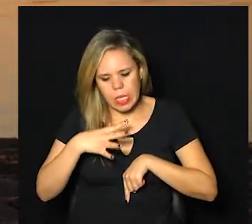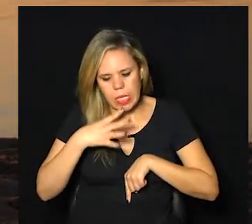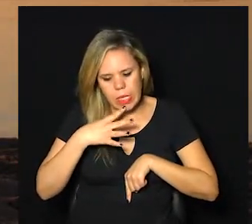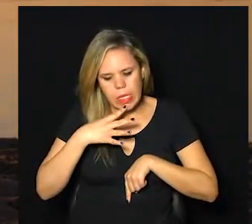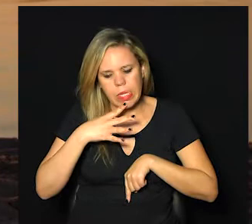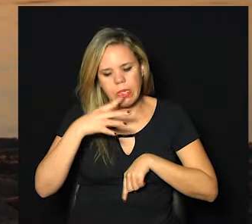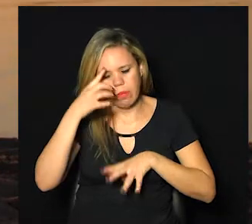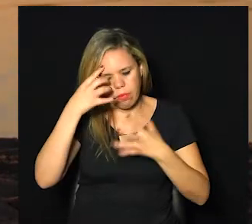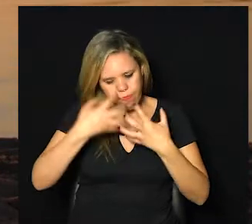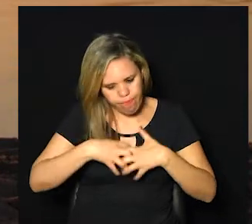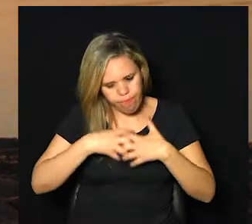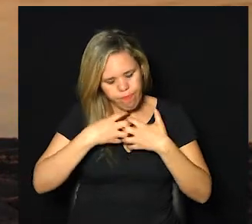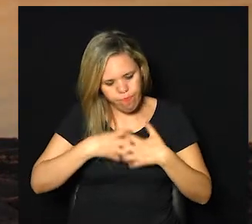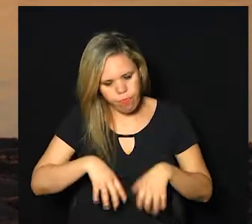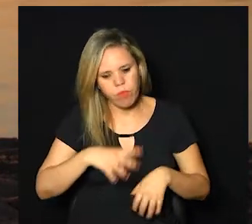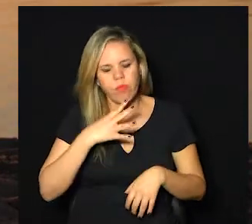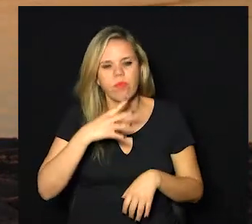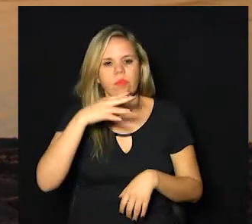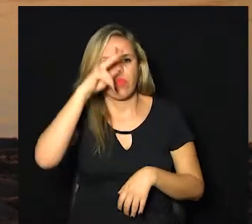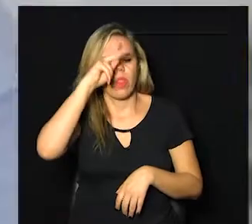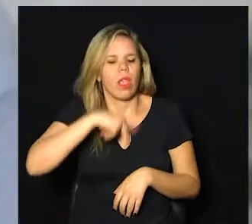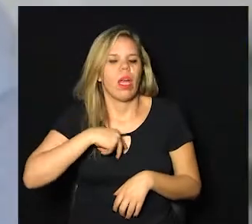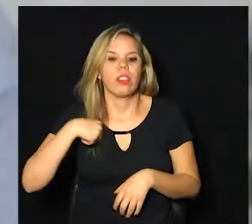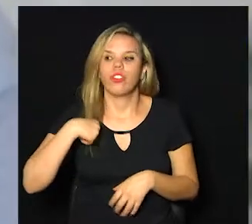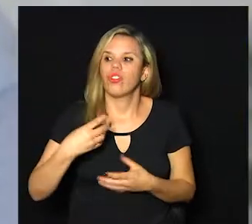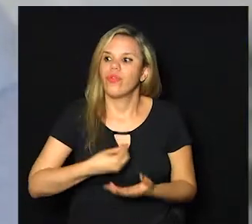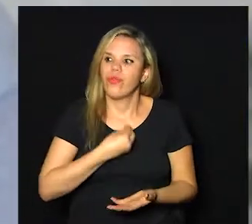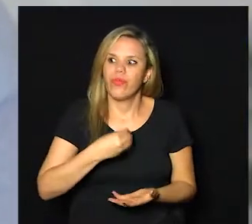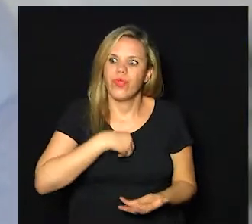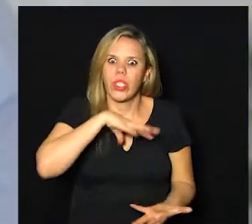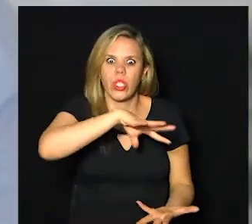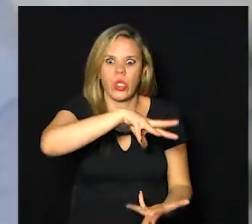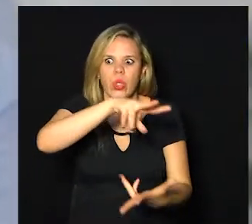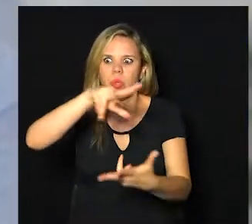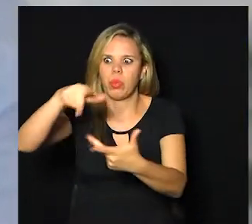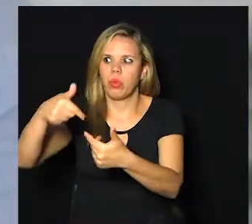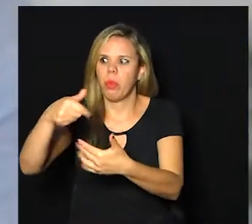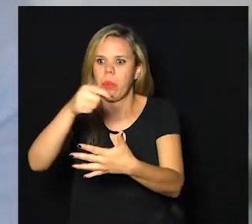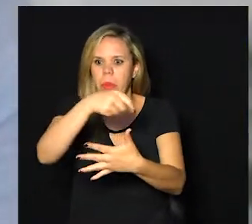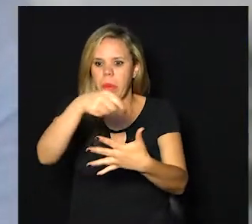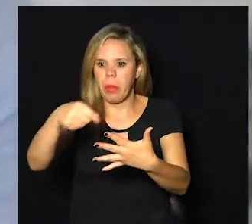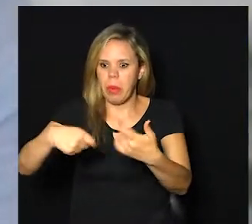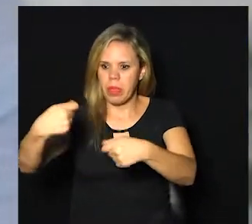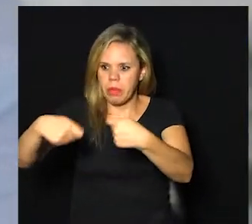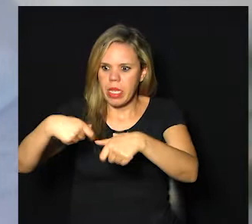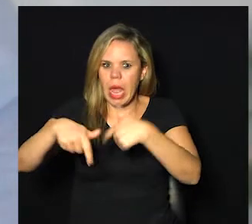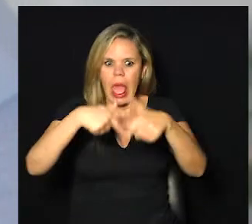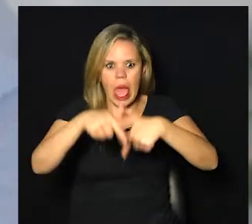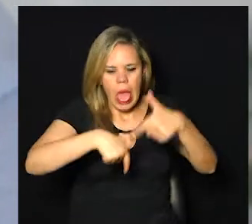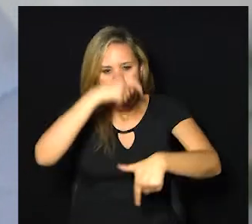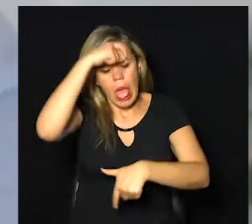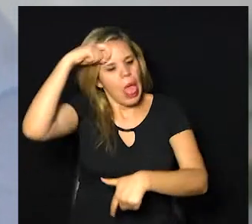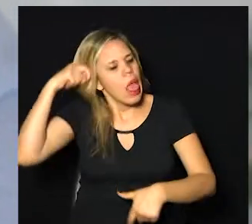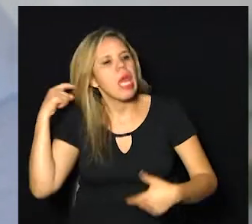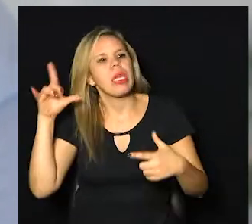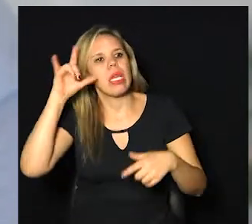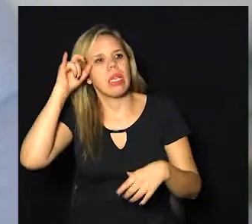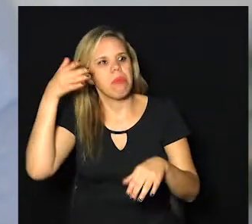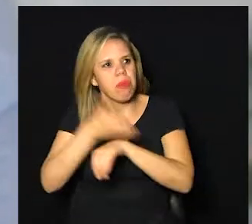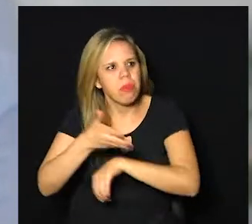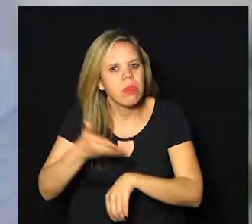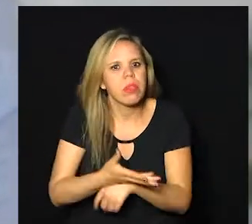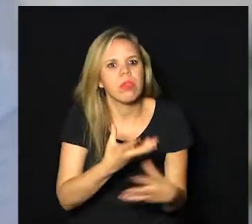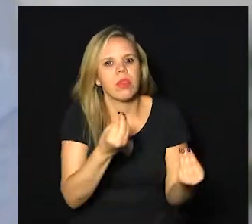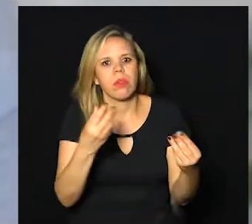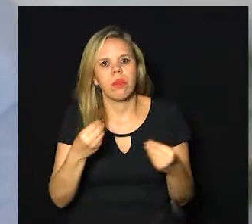um autoconhecimento. A gente vive um mundo de muitas demandas externas. Então, você trabalha demais, você está no Instagram demais, você